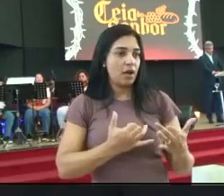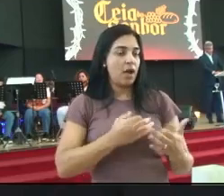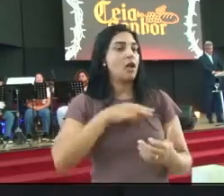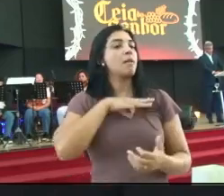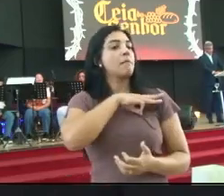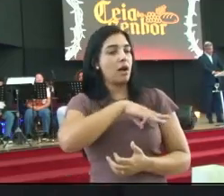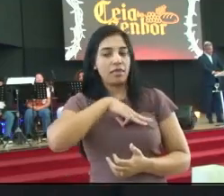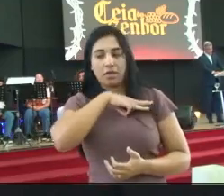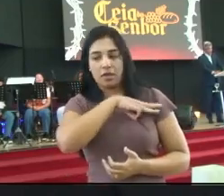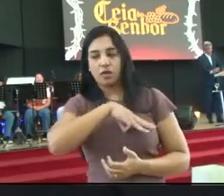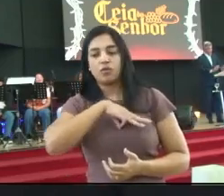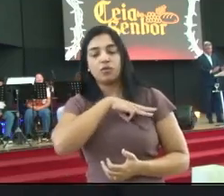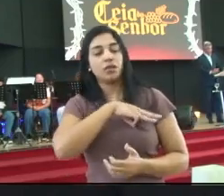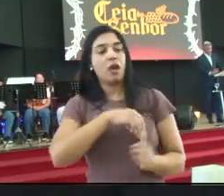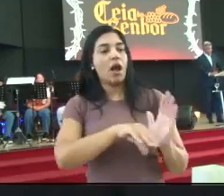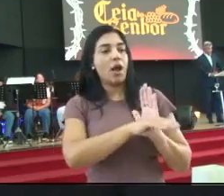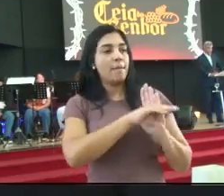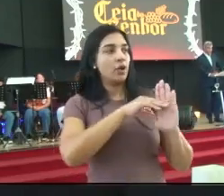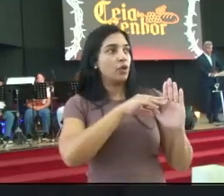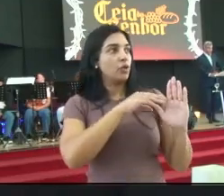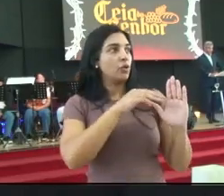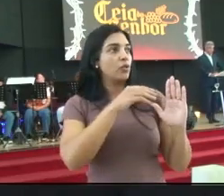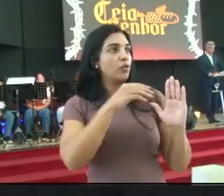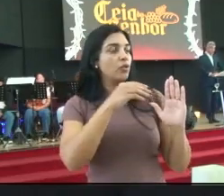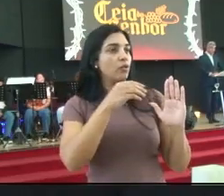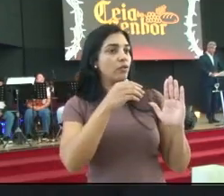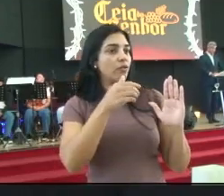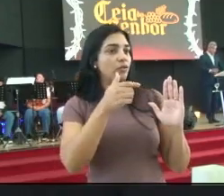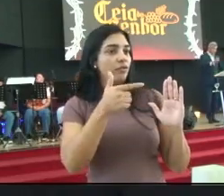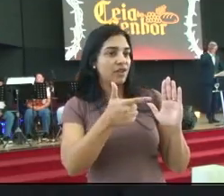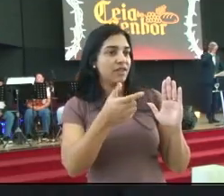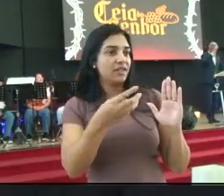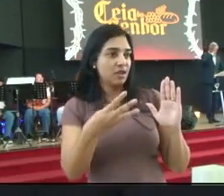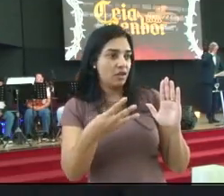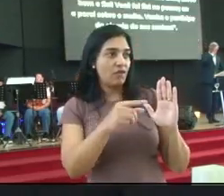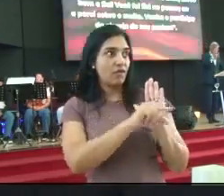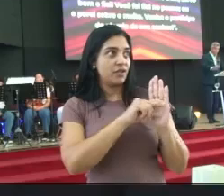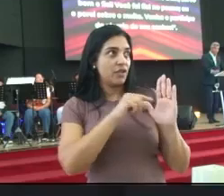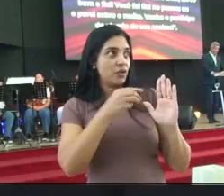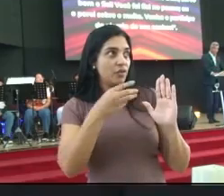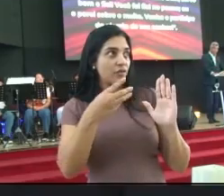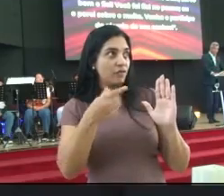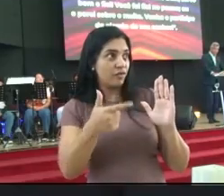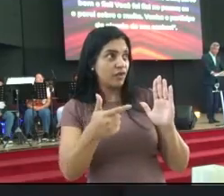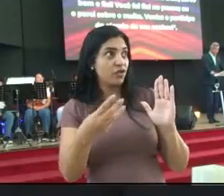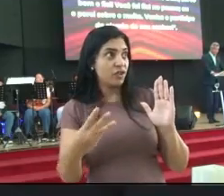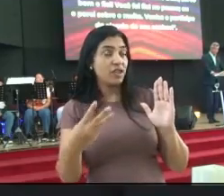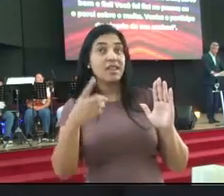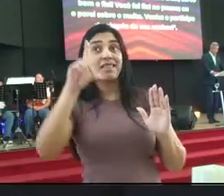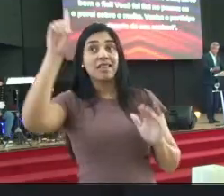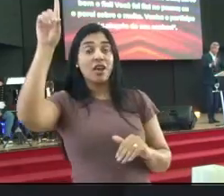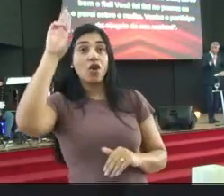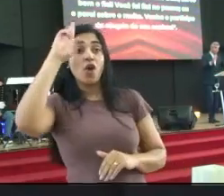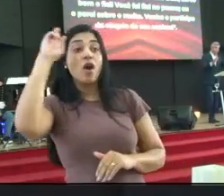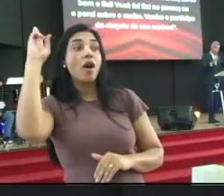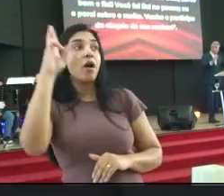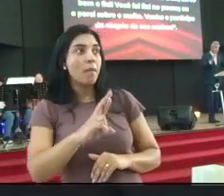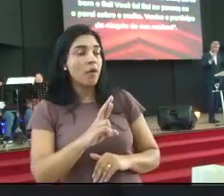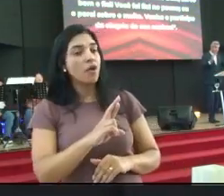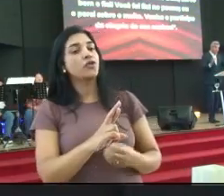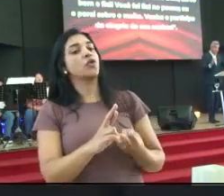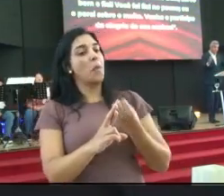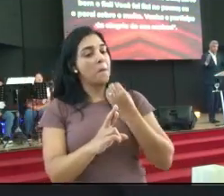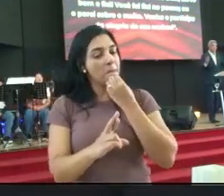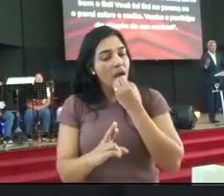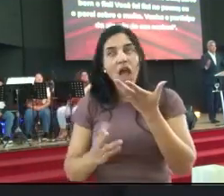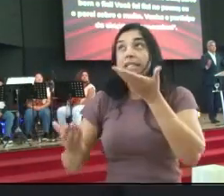Mateus 25 e 23. A Bíblia diz assim: o Senhor respondeu: muito